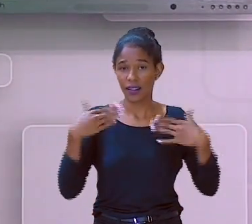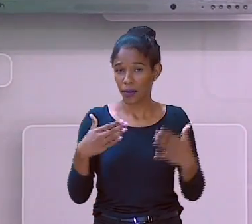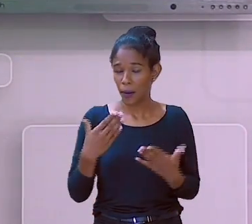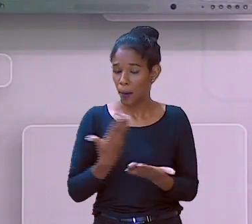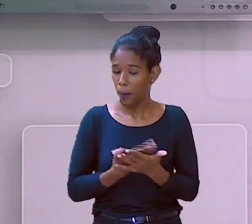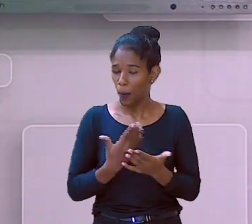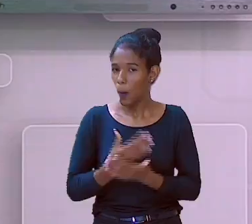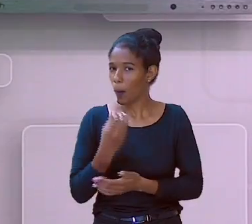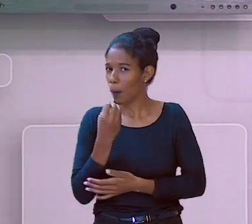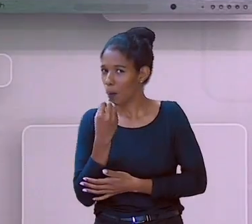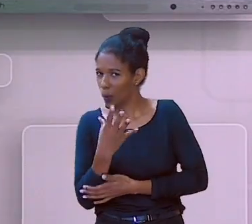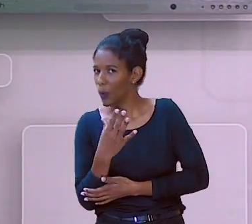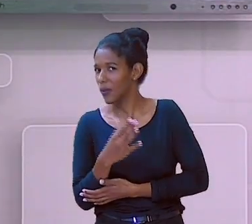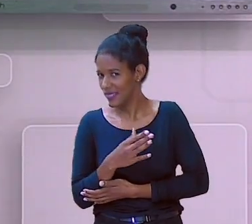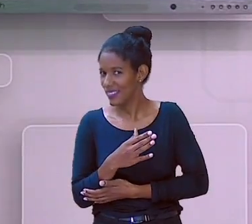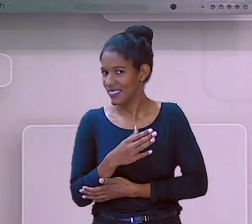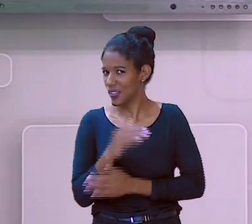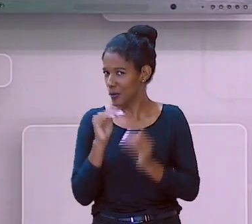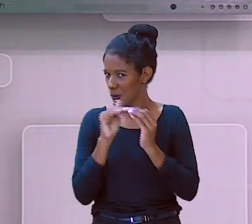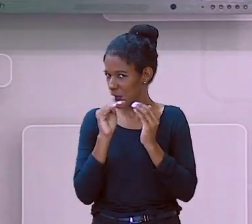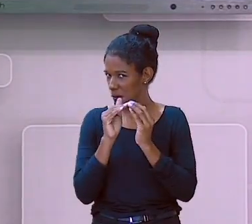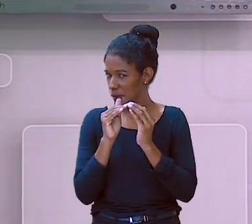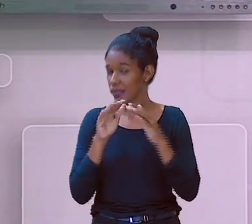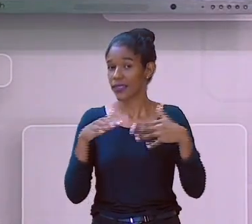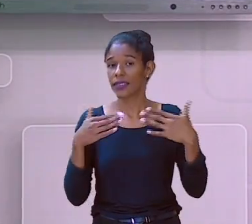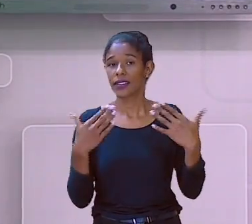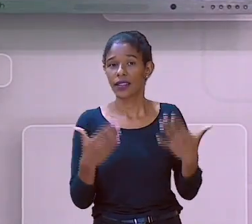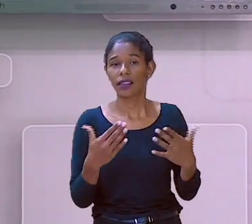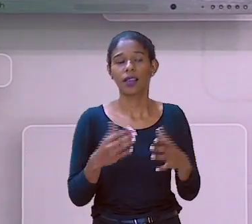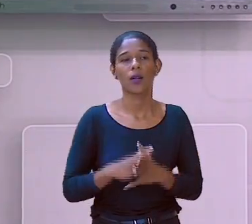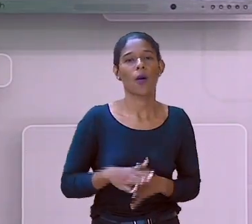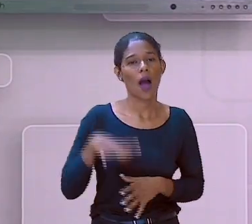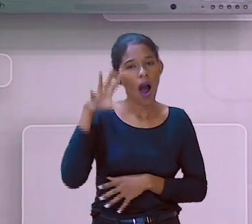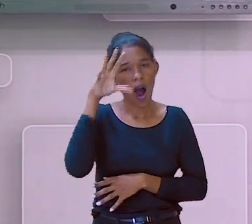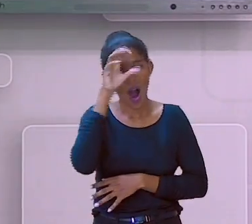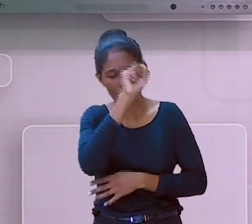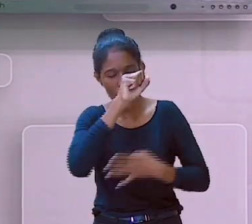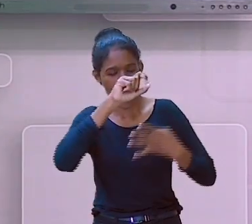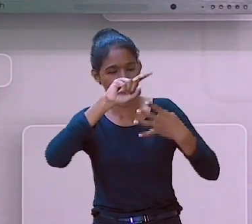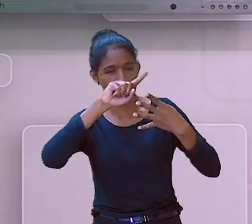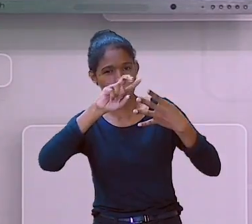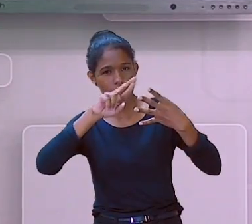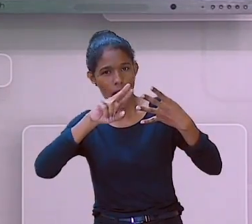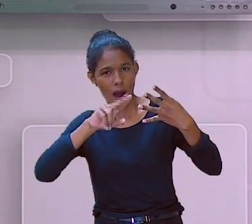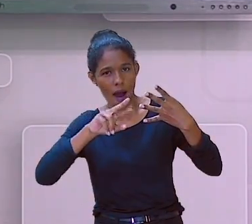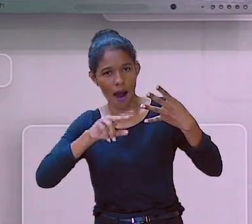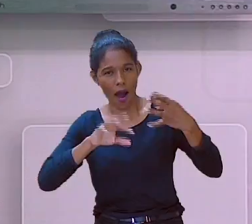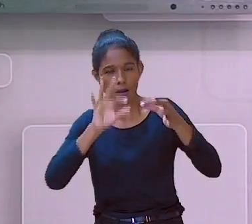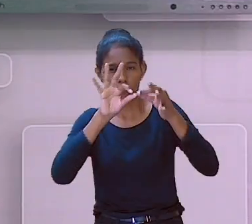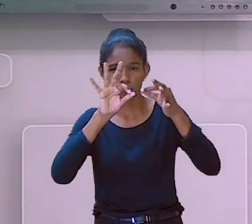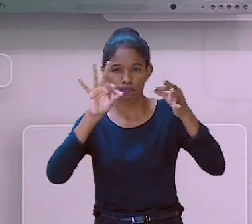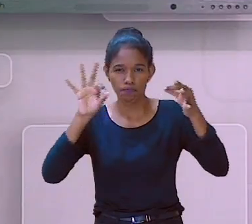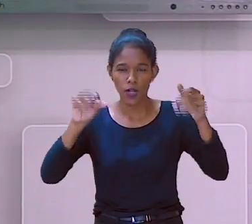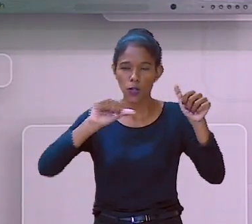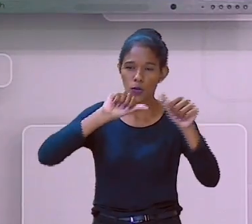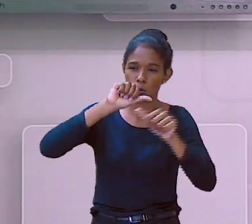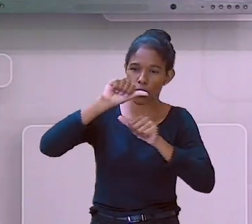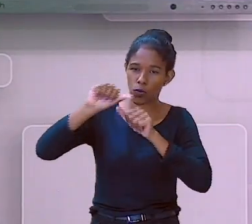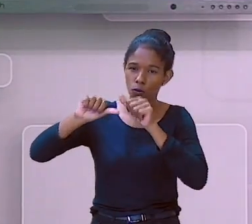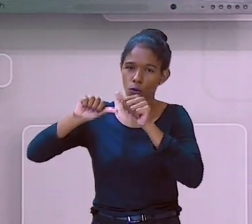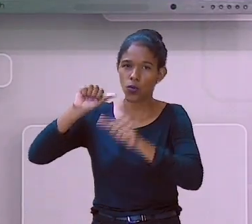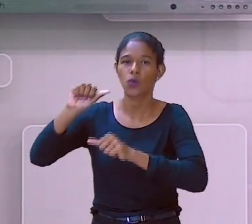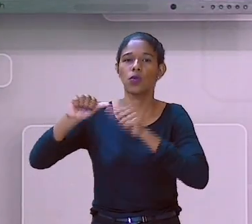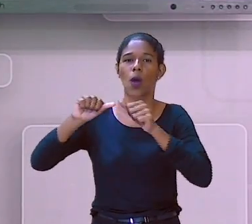Trabalhar com razões, proporções, medidas, transformação de metro para centímetro e assim